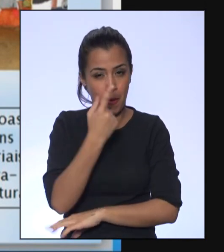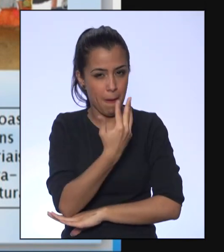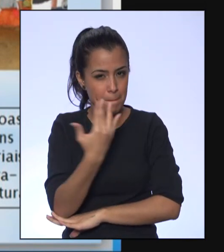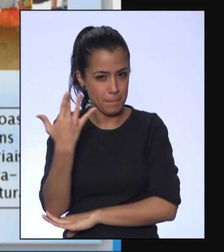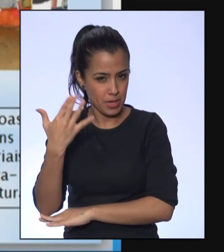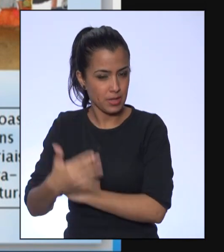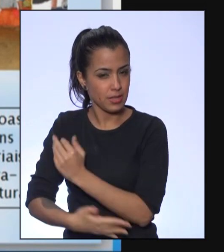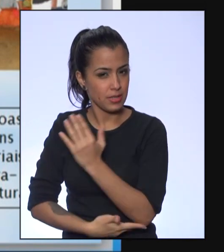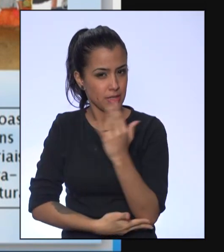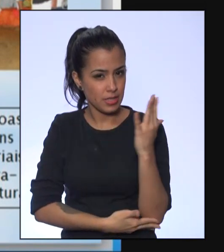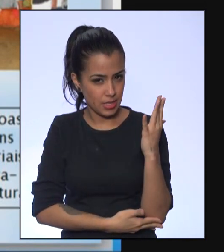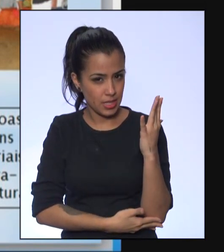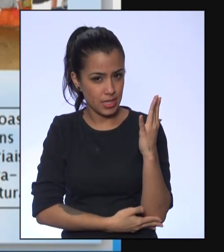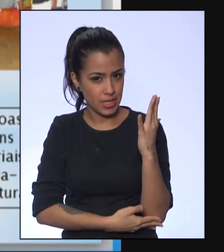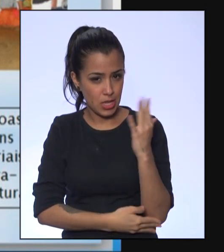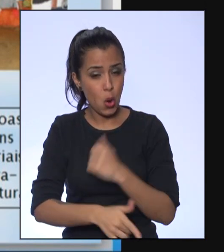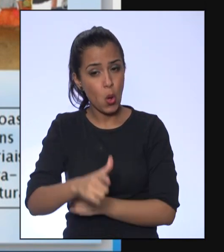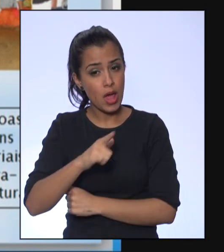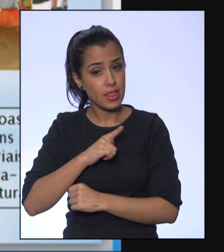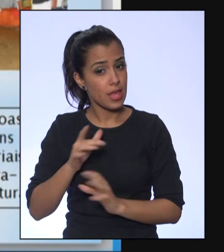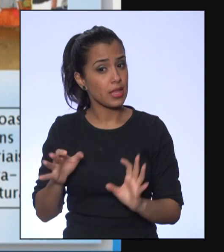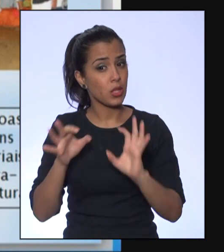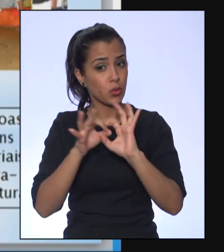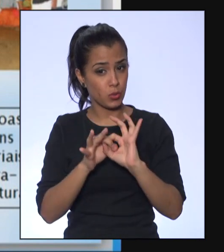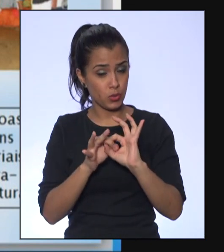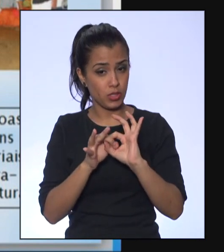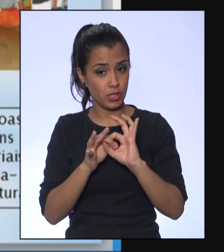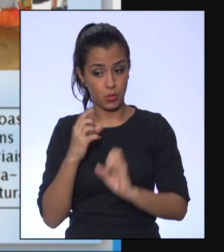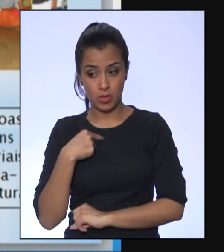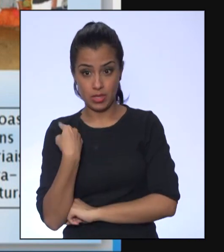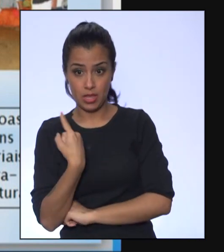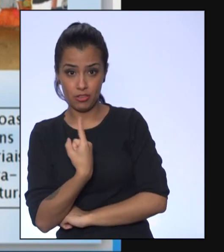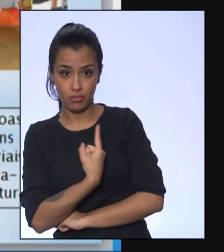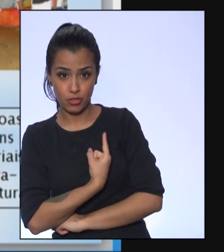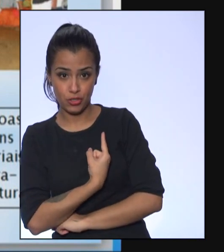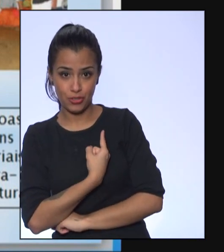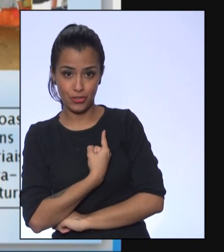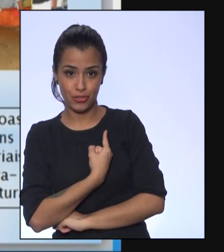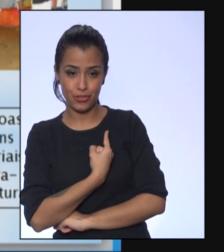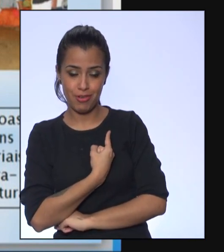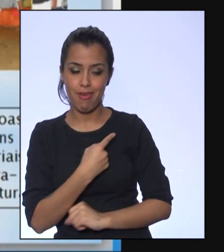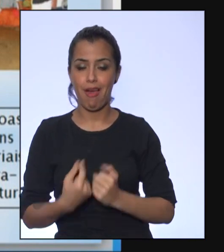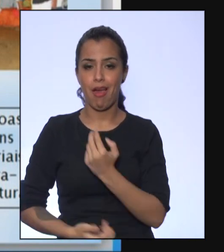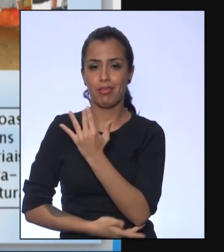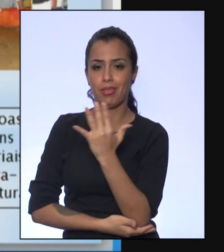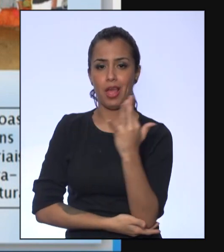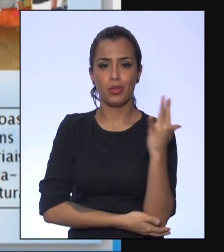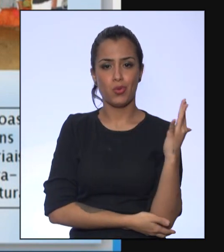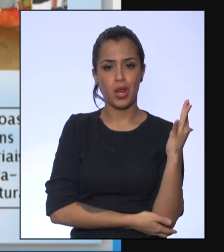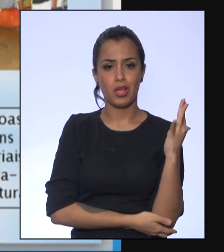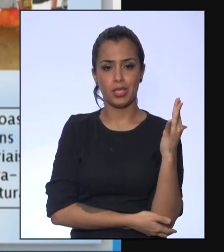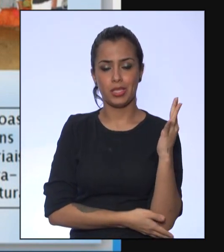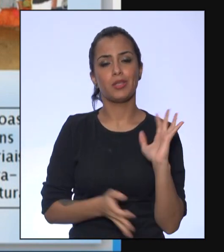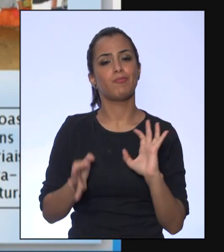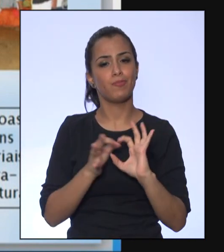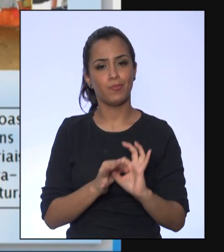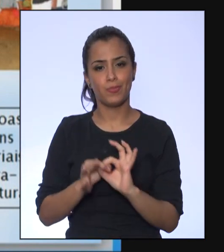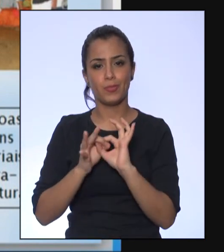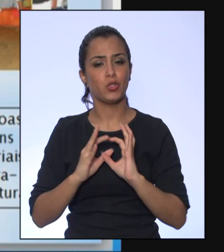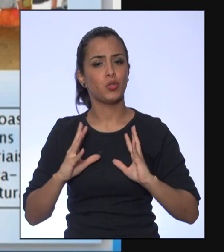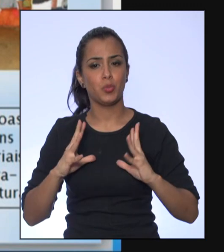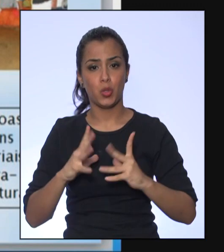relação entre nós, a natureza, e algo que está relacionado entre nós